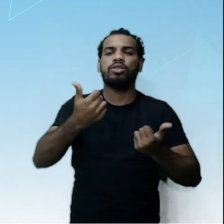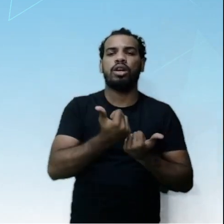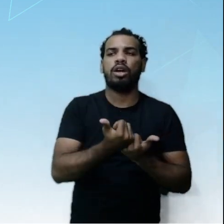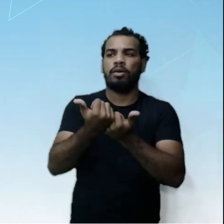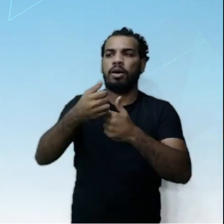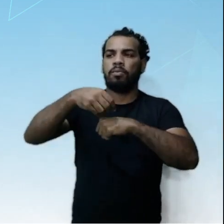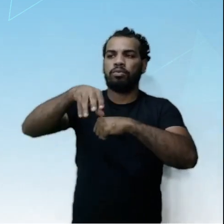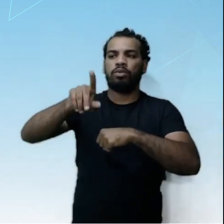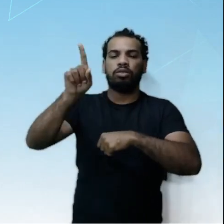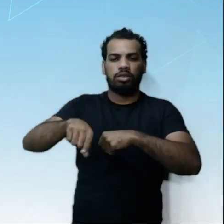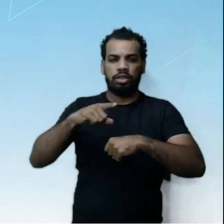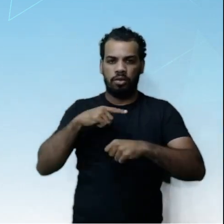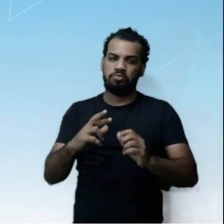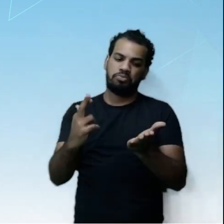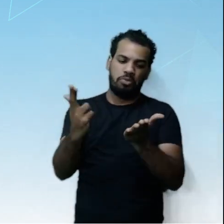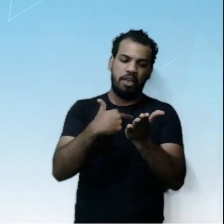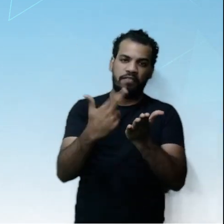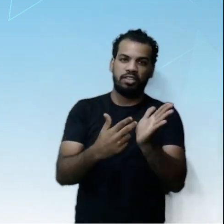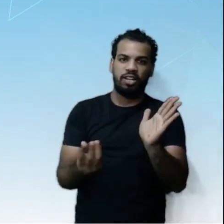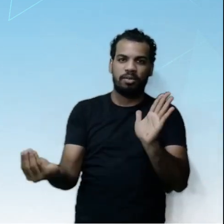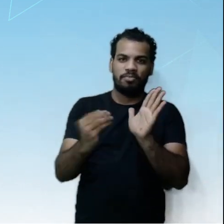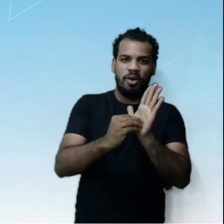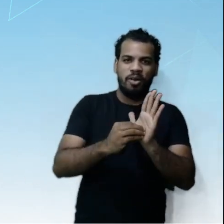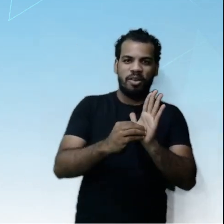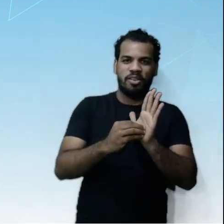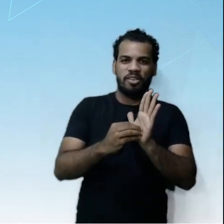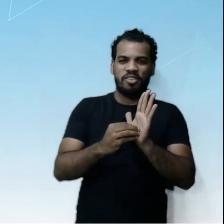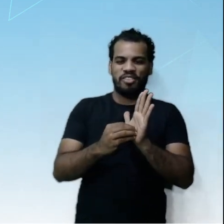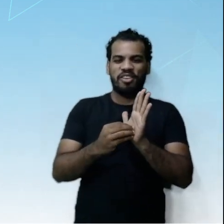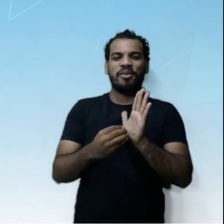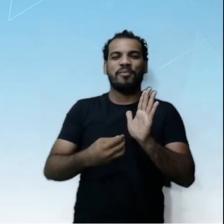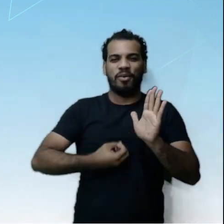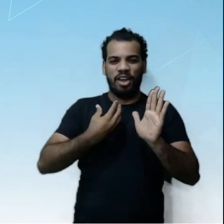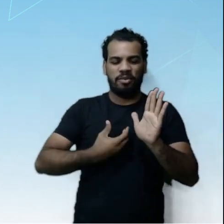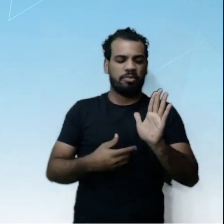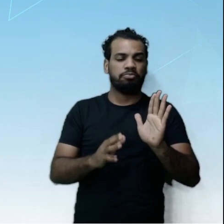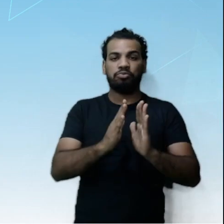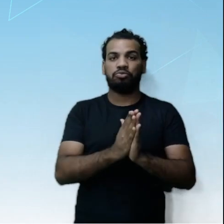ele pode sair num outdoor. Então, veja, é o